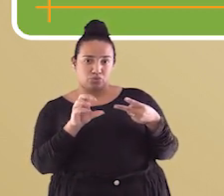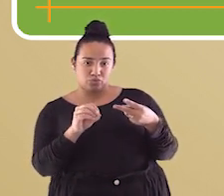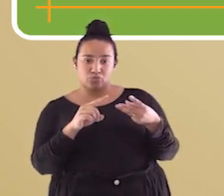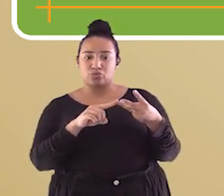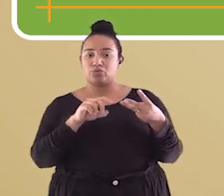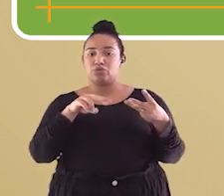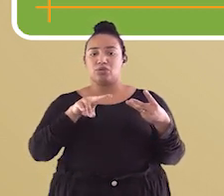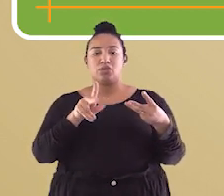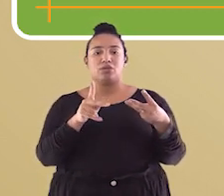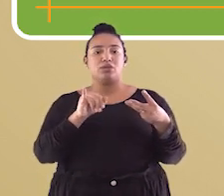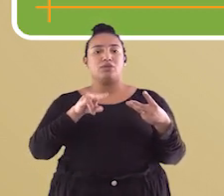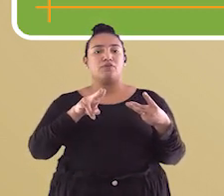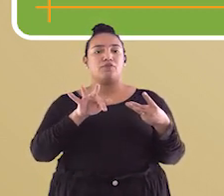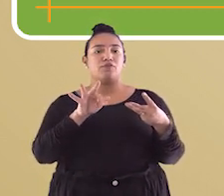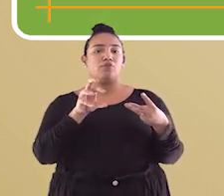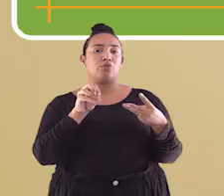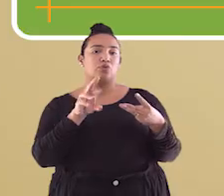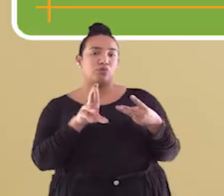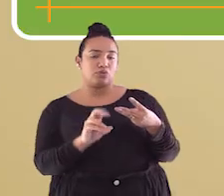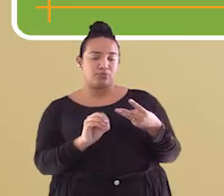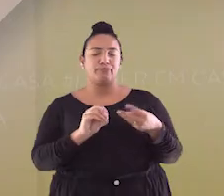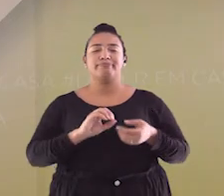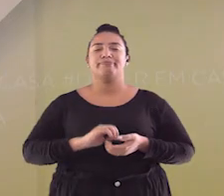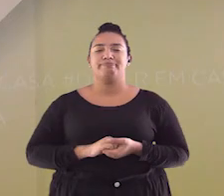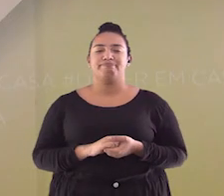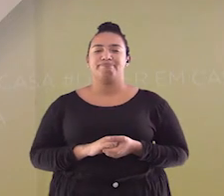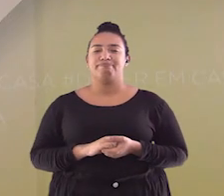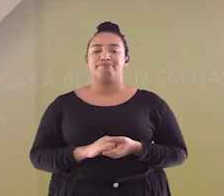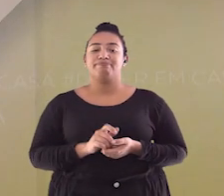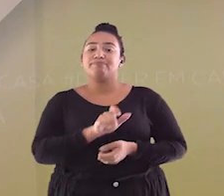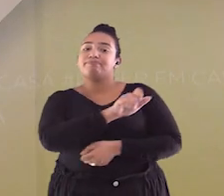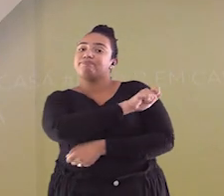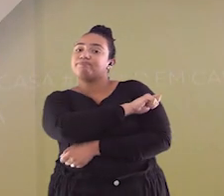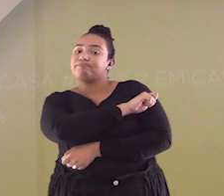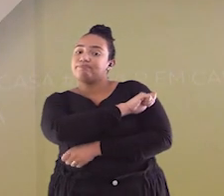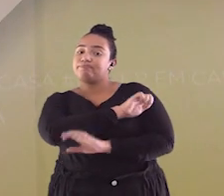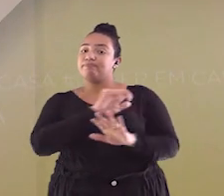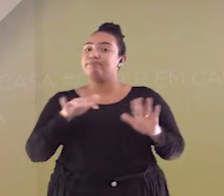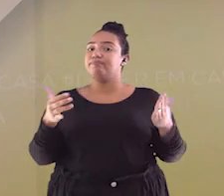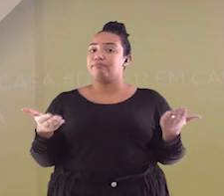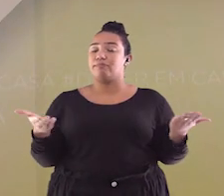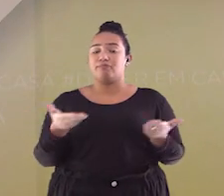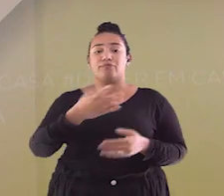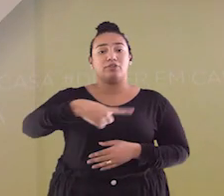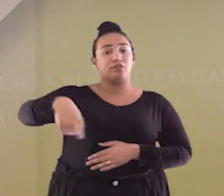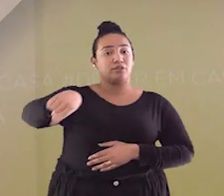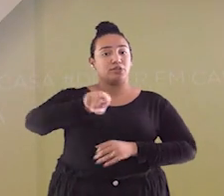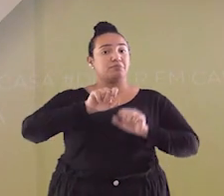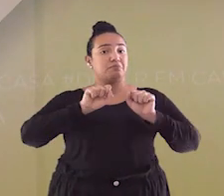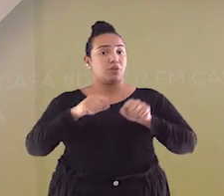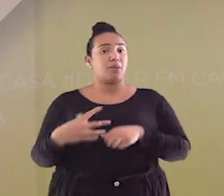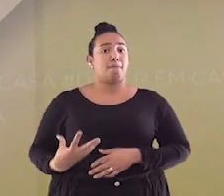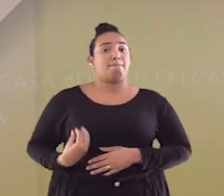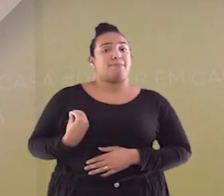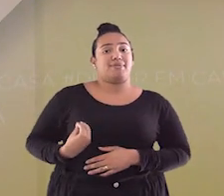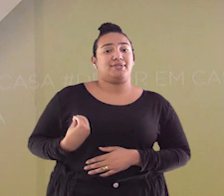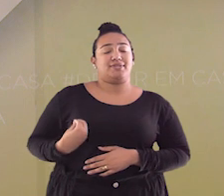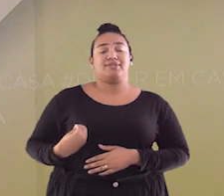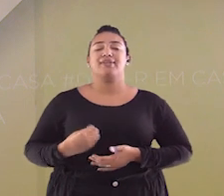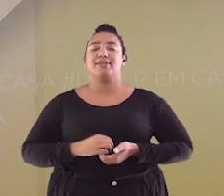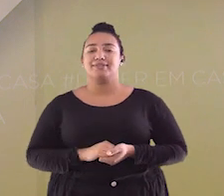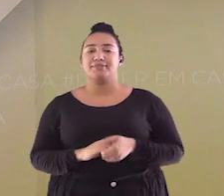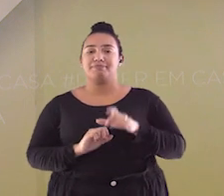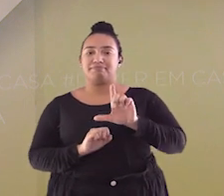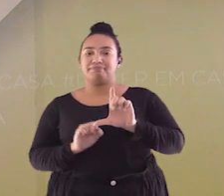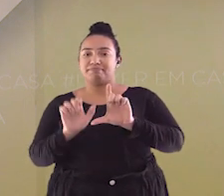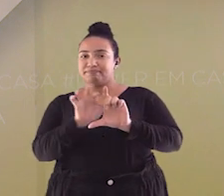as principais características desses solos. Estudante, que tal deixar a sua presença em nossa aula? É só apontar a